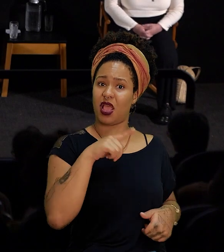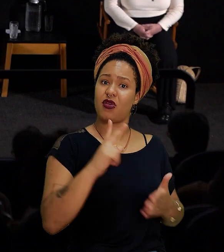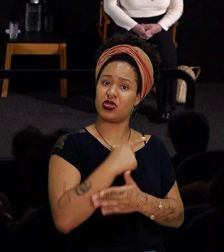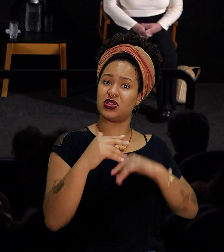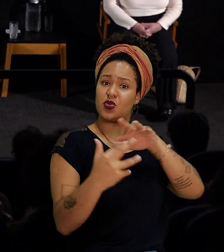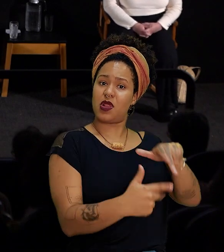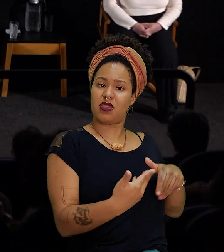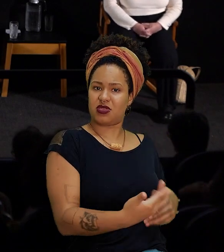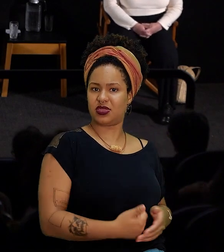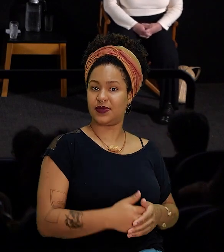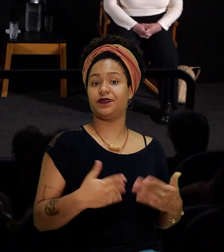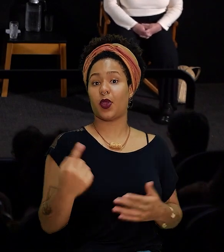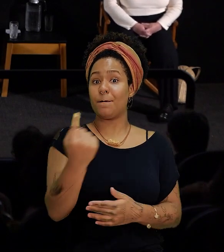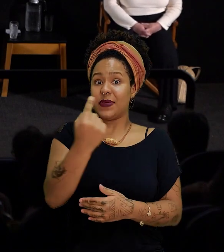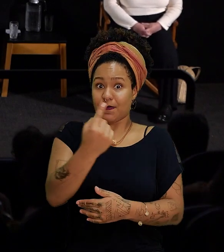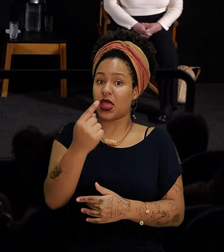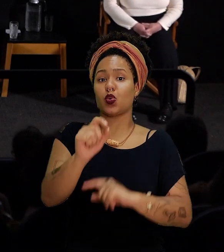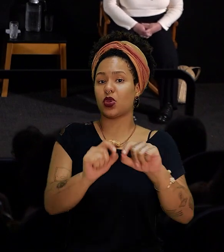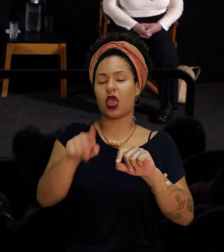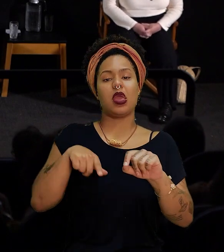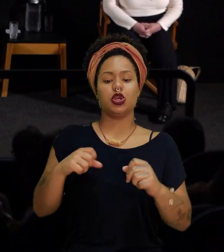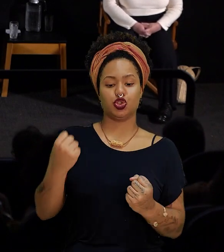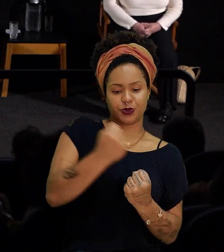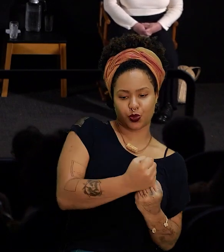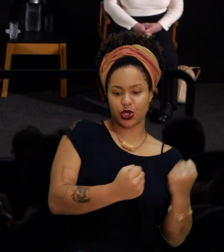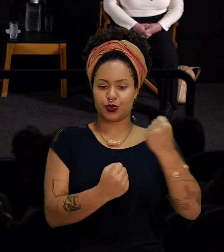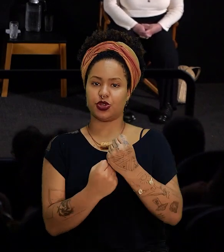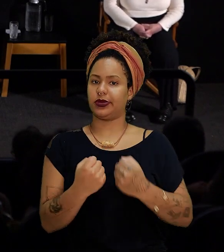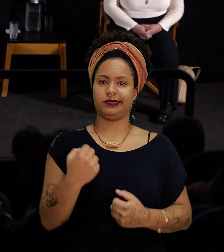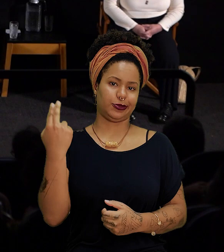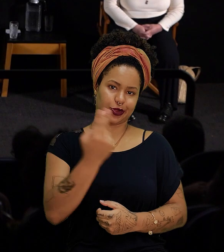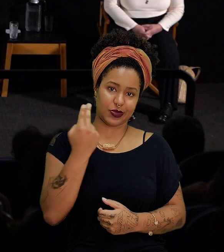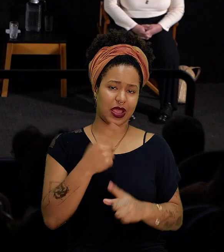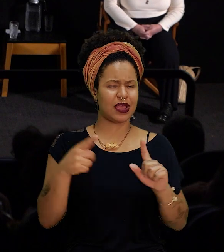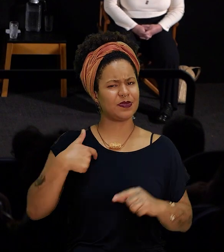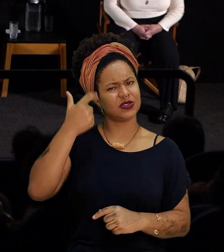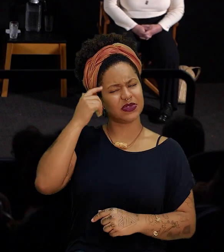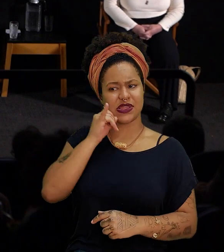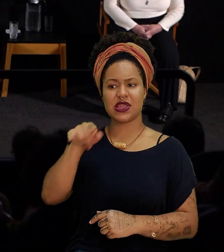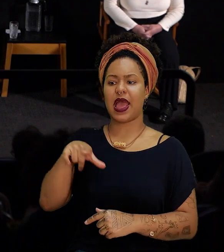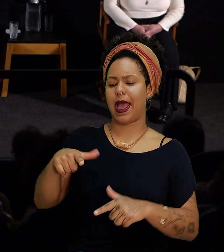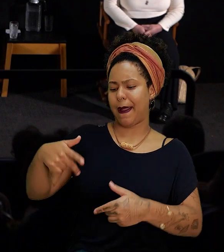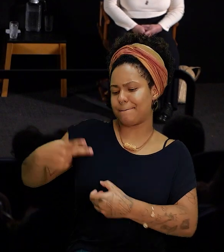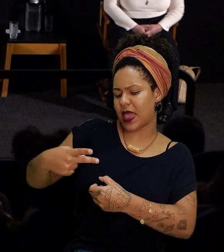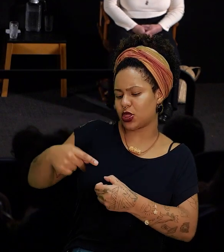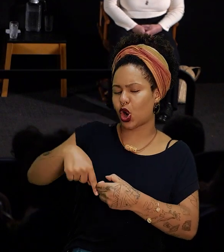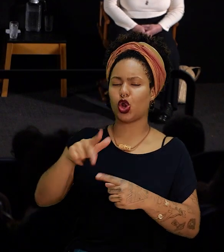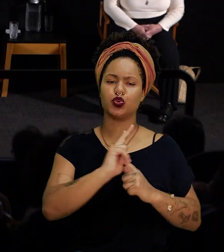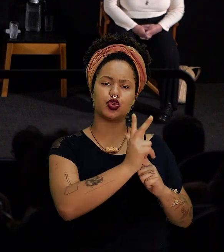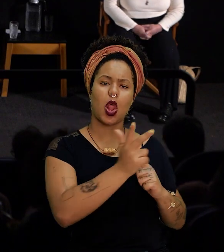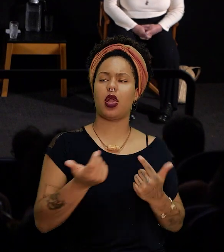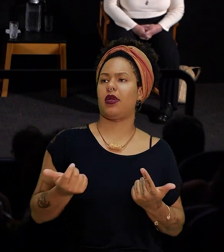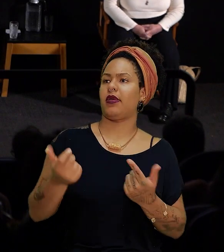Então, em primeiro lugar, é isso. Não vai dar para substituir uma coisa por outra. Mas eu ainda acho que, quando dizem, não, em vez de petróleo,